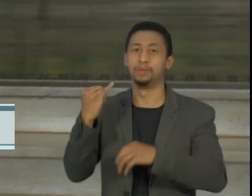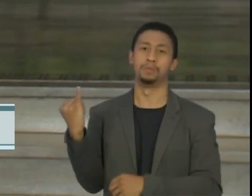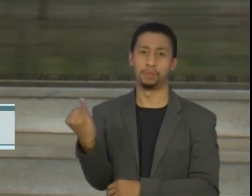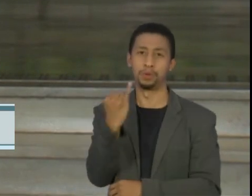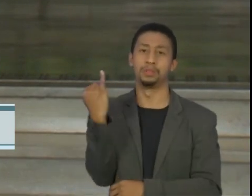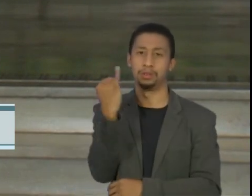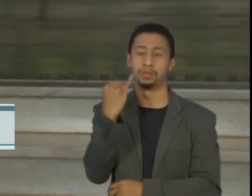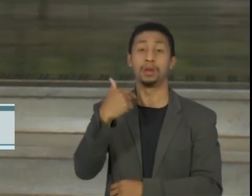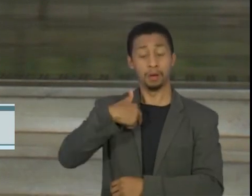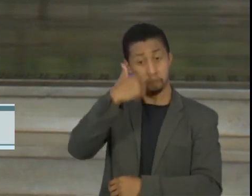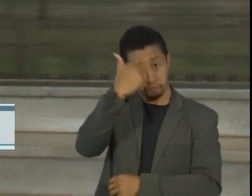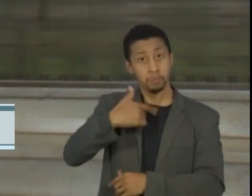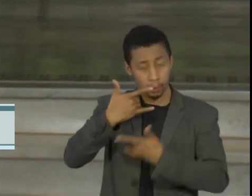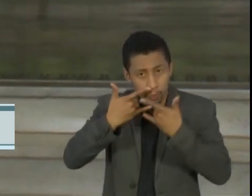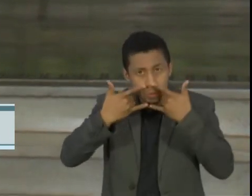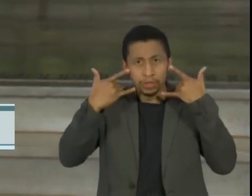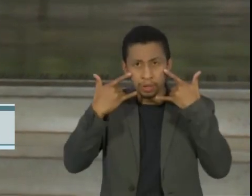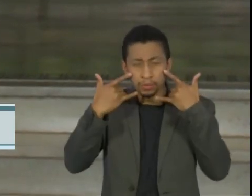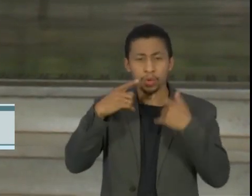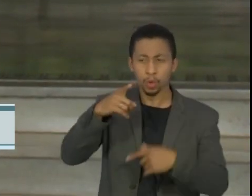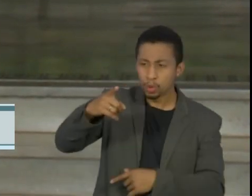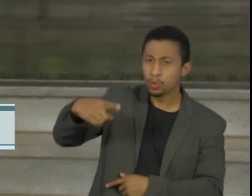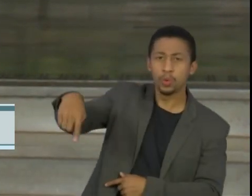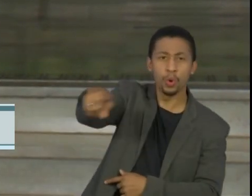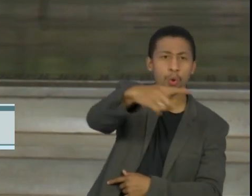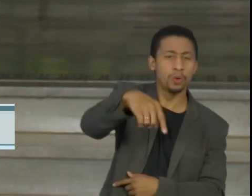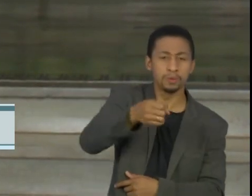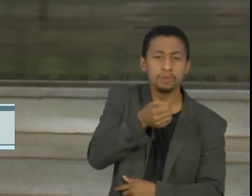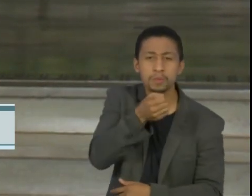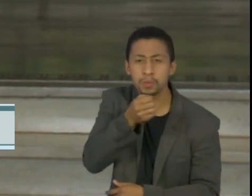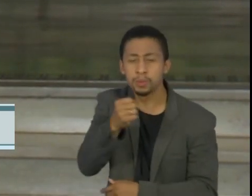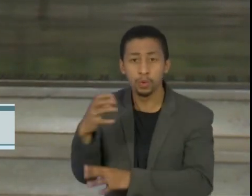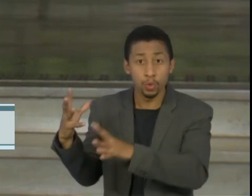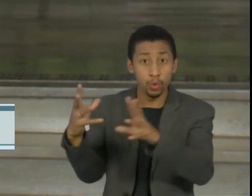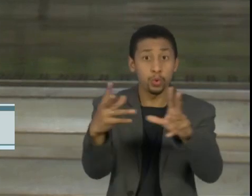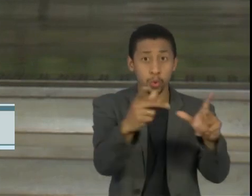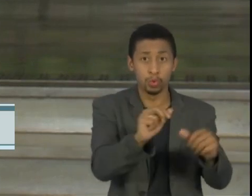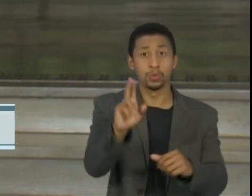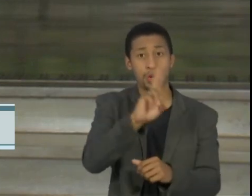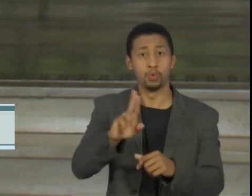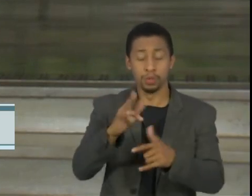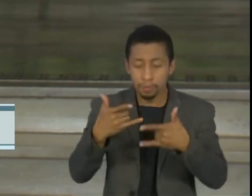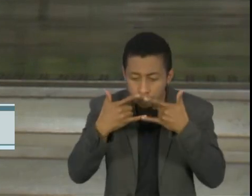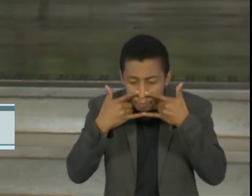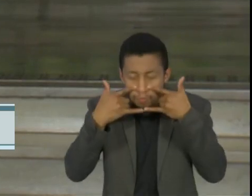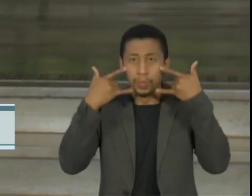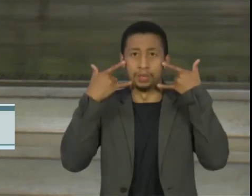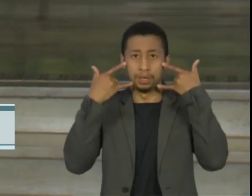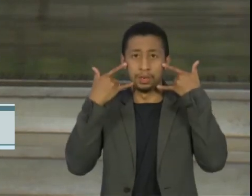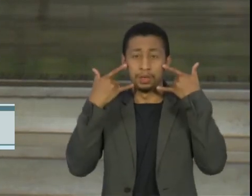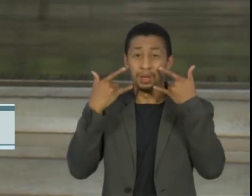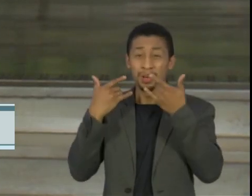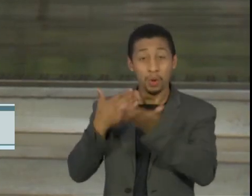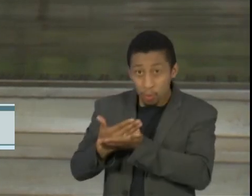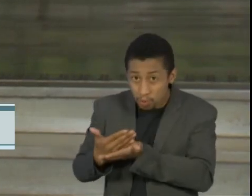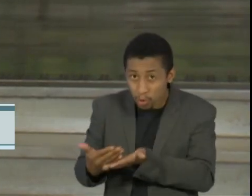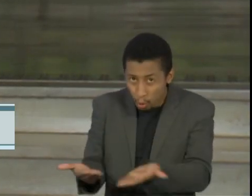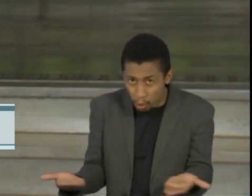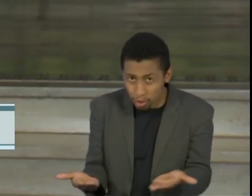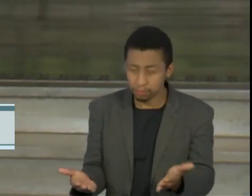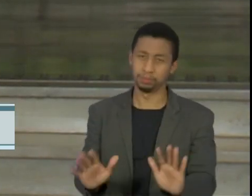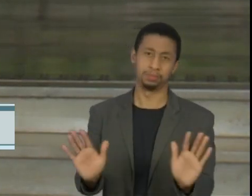à frente e todos os que estão aqui acompanhando a coletiva, todos estão usando máscaras, e não é de hoje, e com o